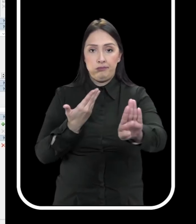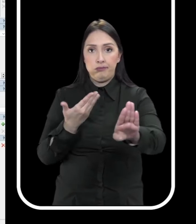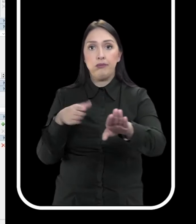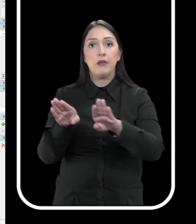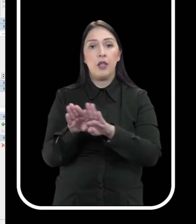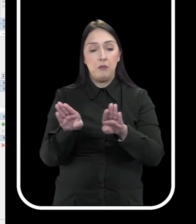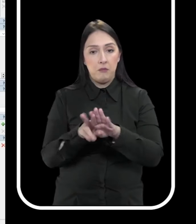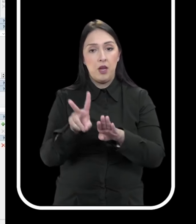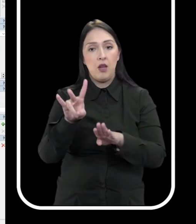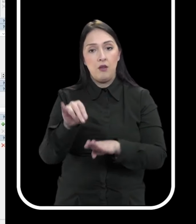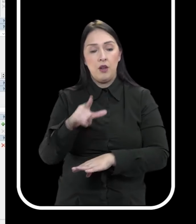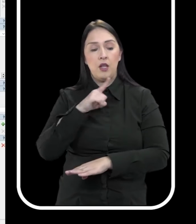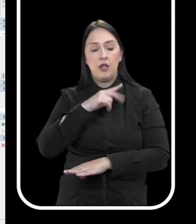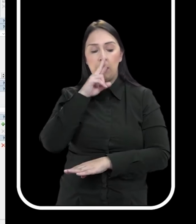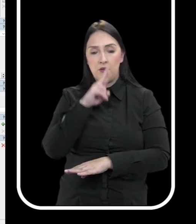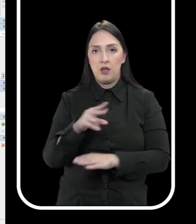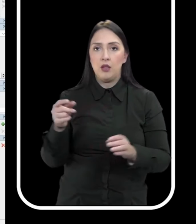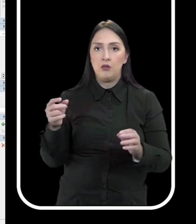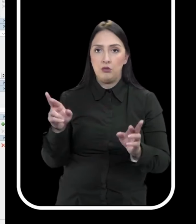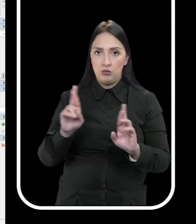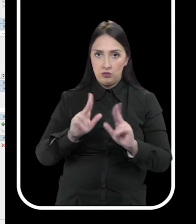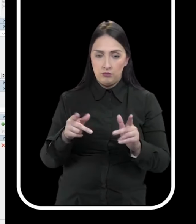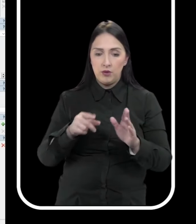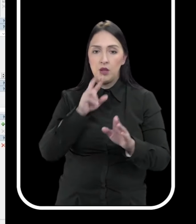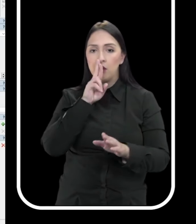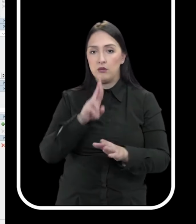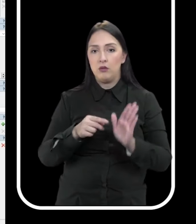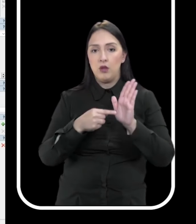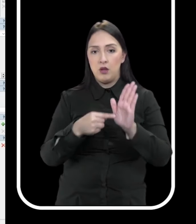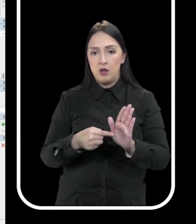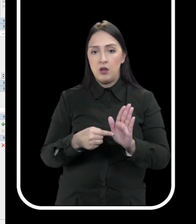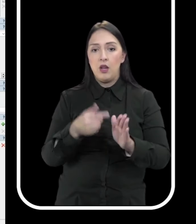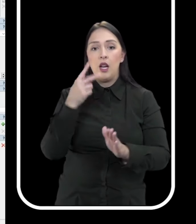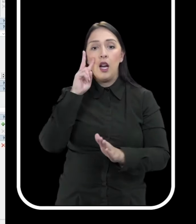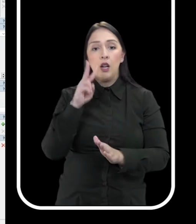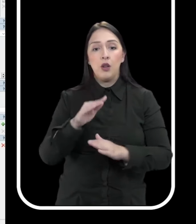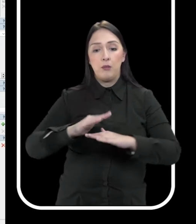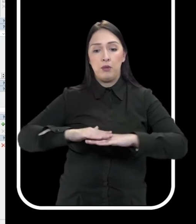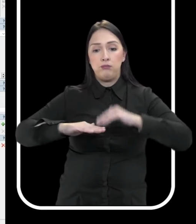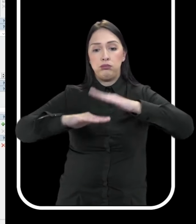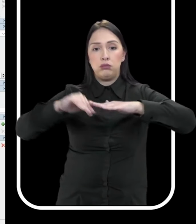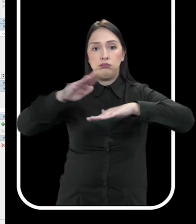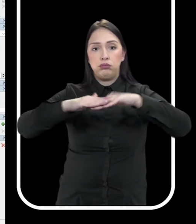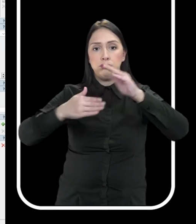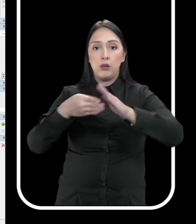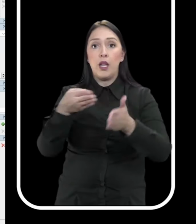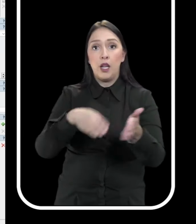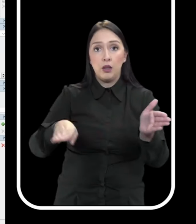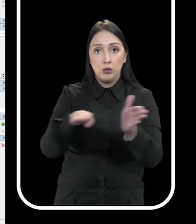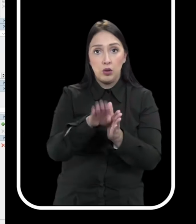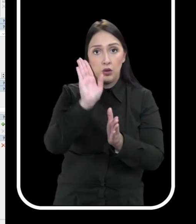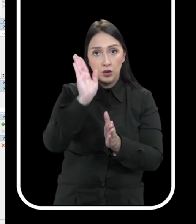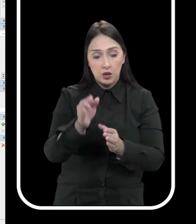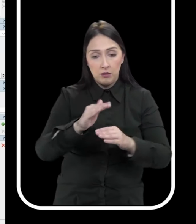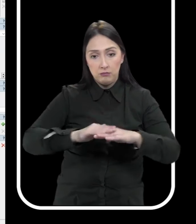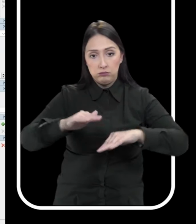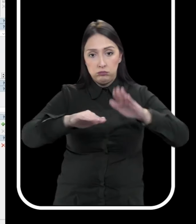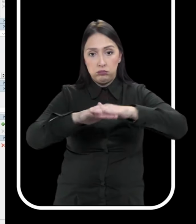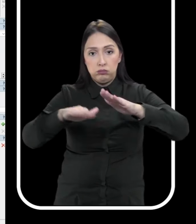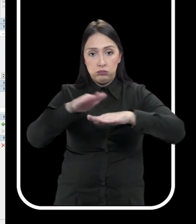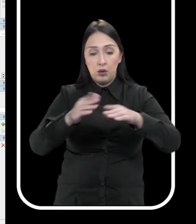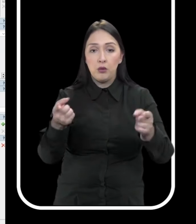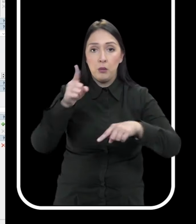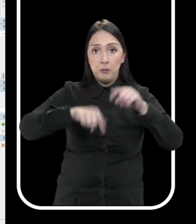outra, isso também vai afetar o resultado. E vejam ali a paletizadora, já tem uma entrada de pallets